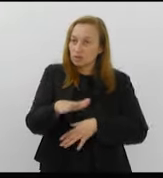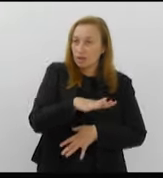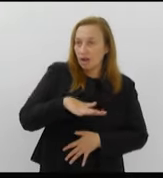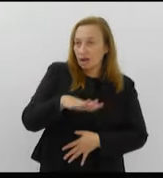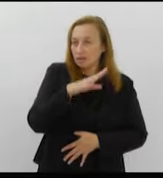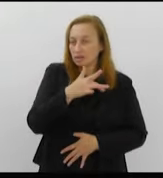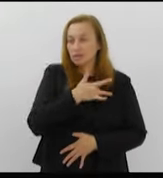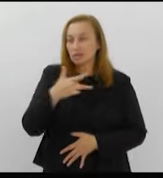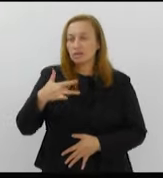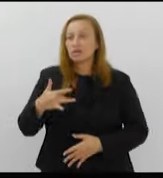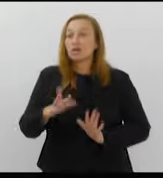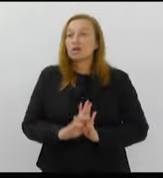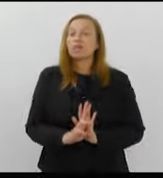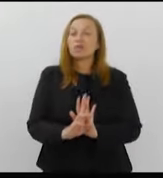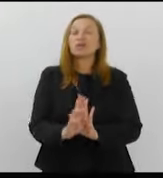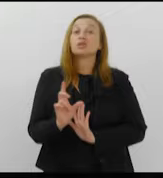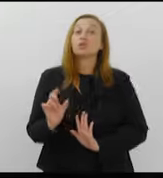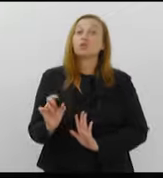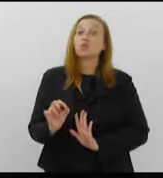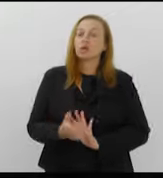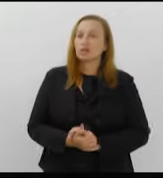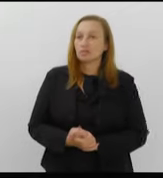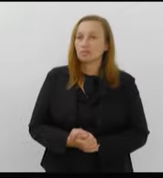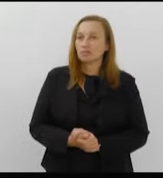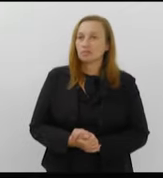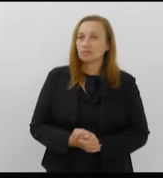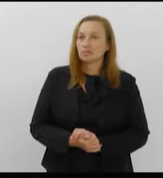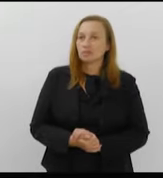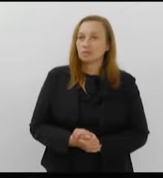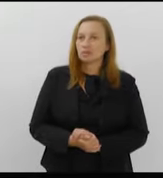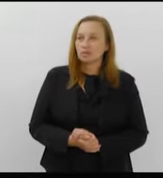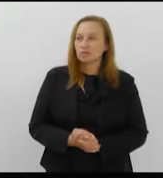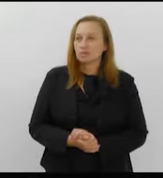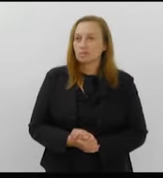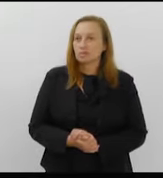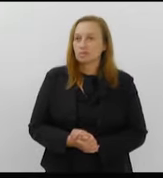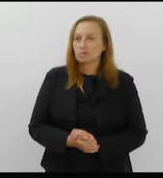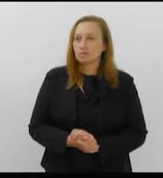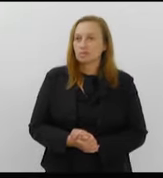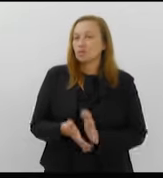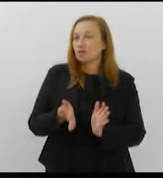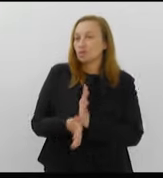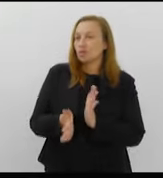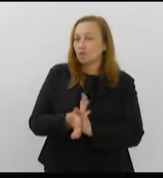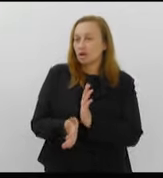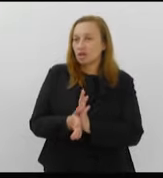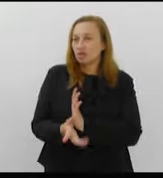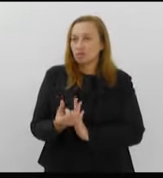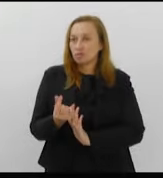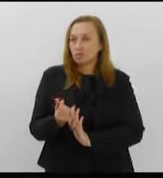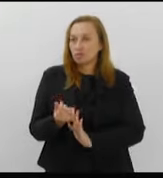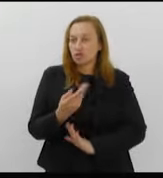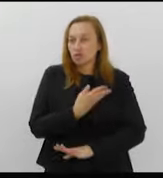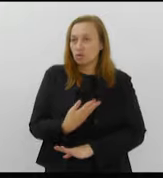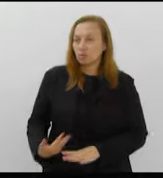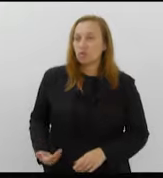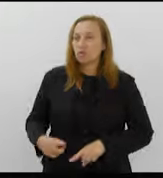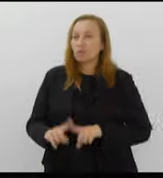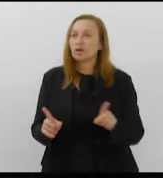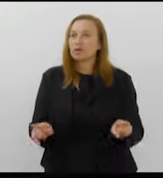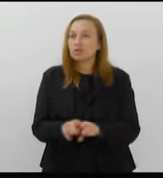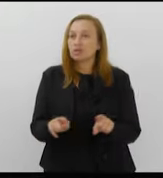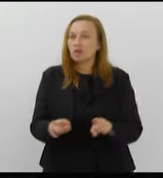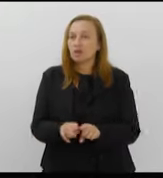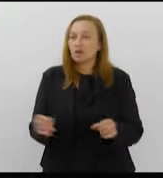saúde, representava não apenas isso, a drenagem do orçamento público, mas também, diretamente,